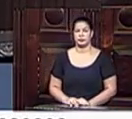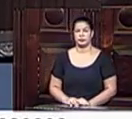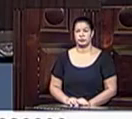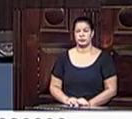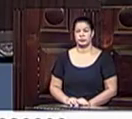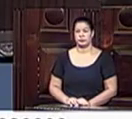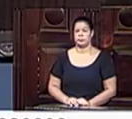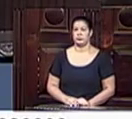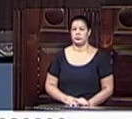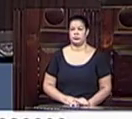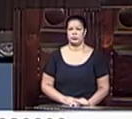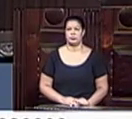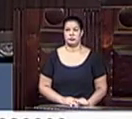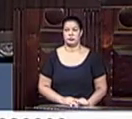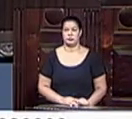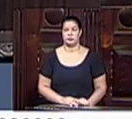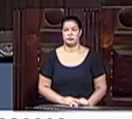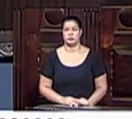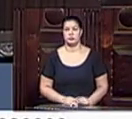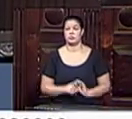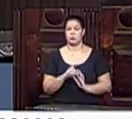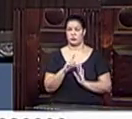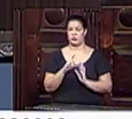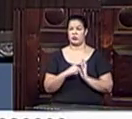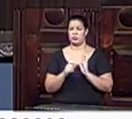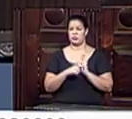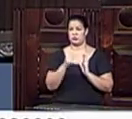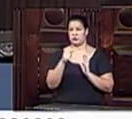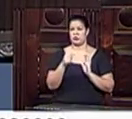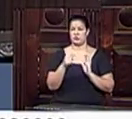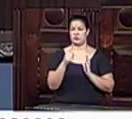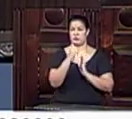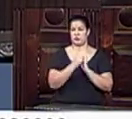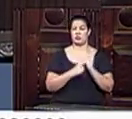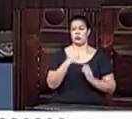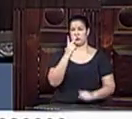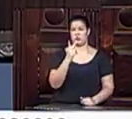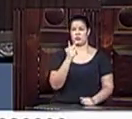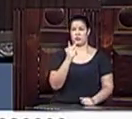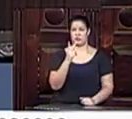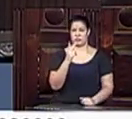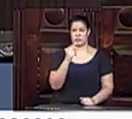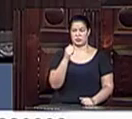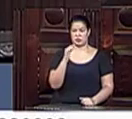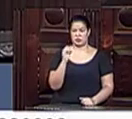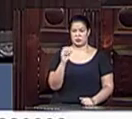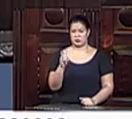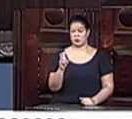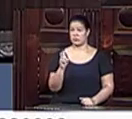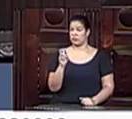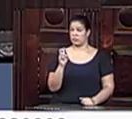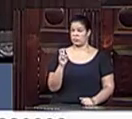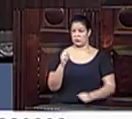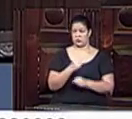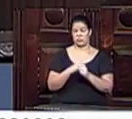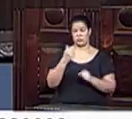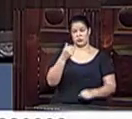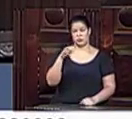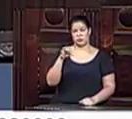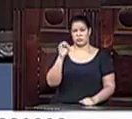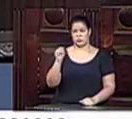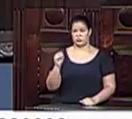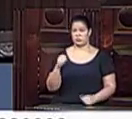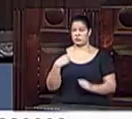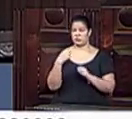O artigo 7º do decreto 2.705 de 98 define a